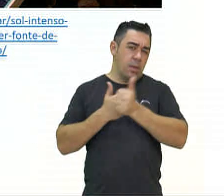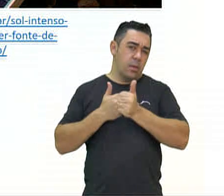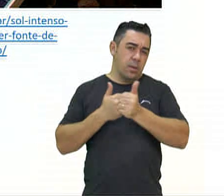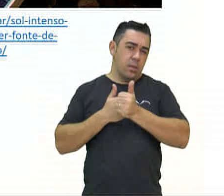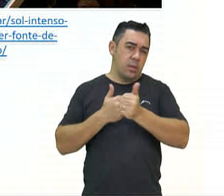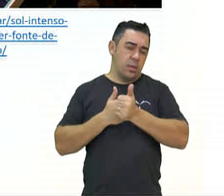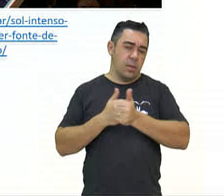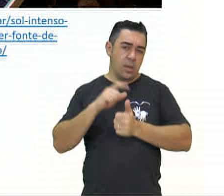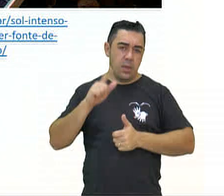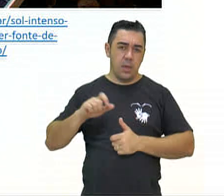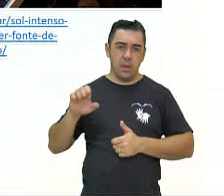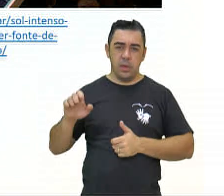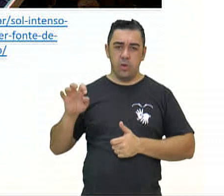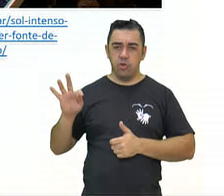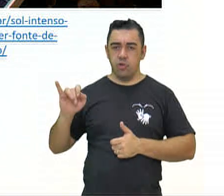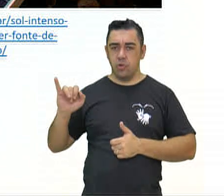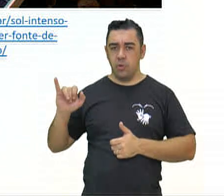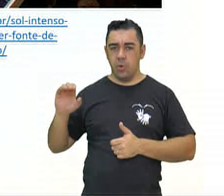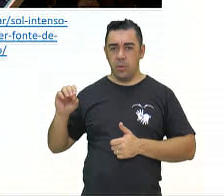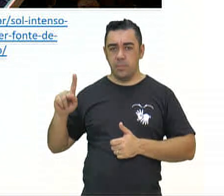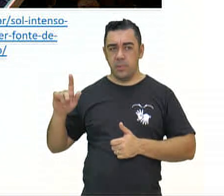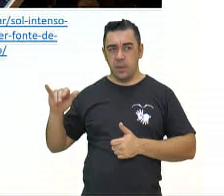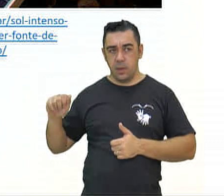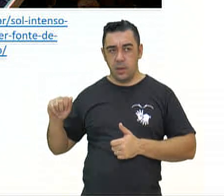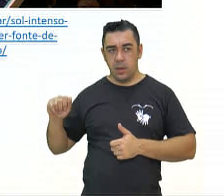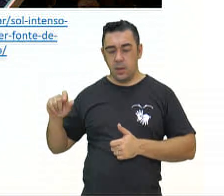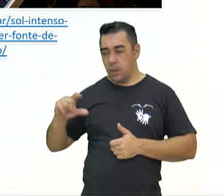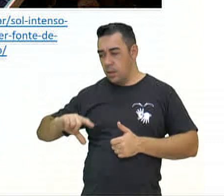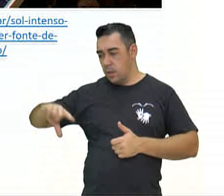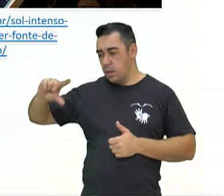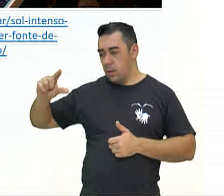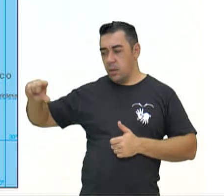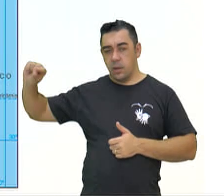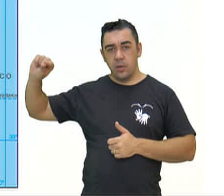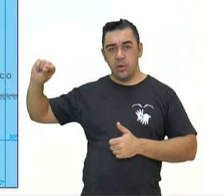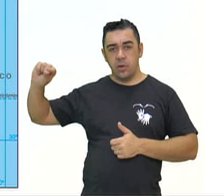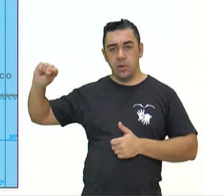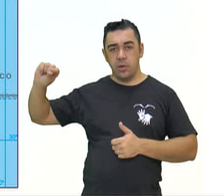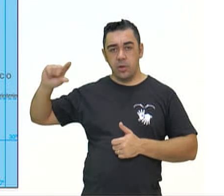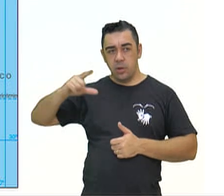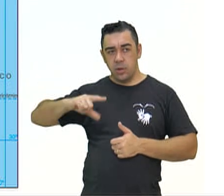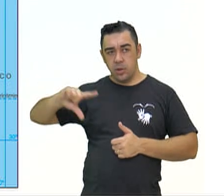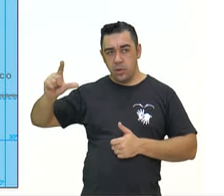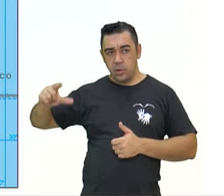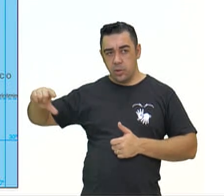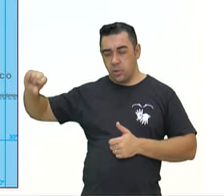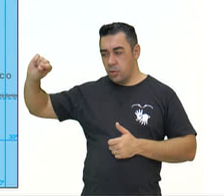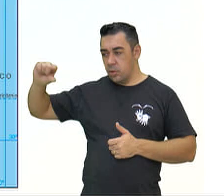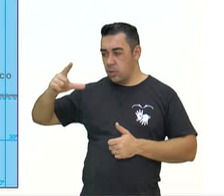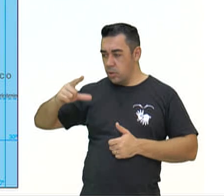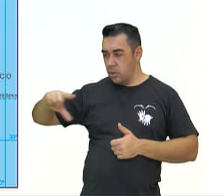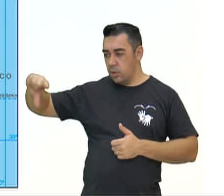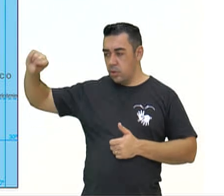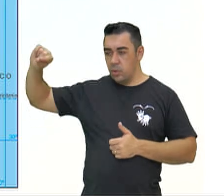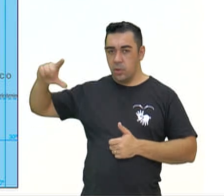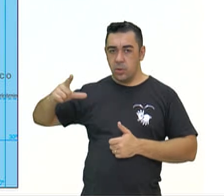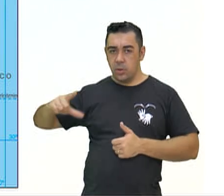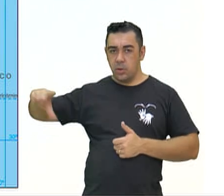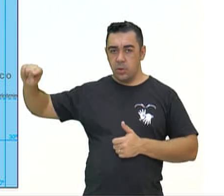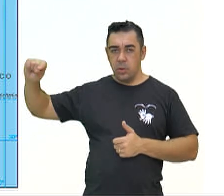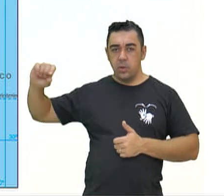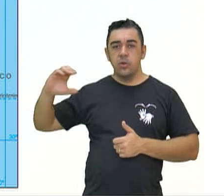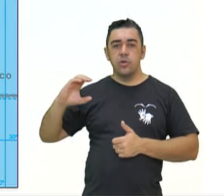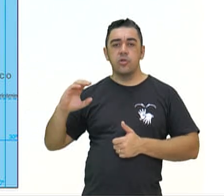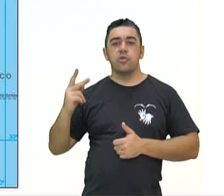Djibouti, aqui na Etiópia, e o chifre da África, se chama chifre da África. Deixa eu pegar uma outra imagem aqui, ó. Aqui é o chifre